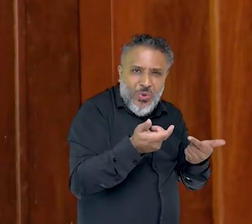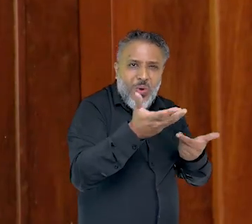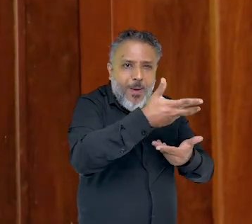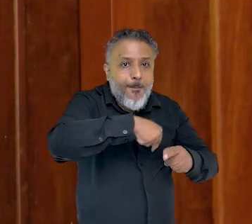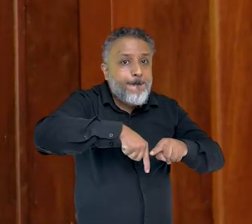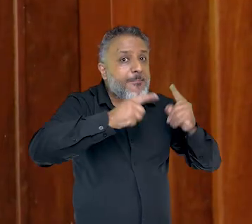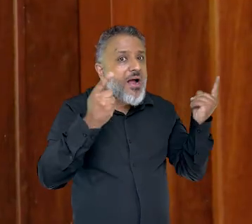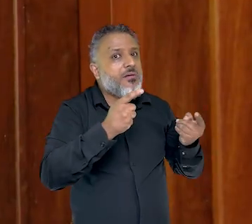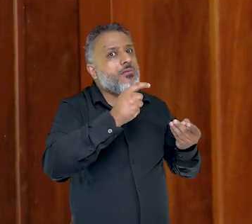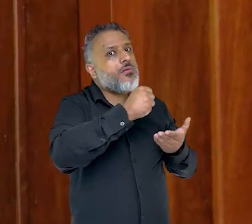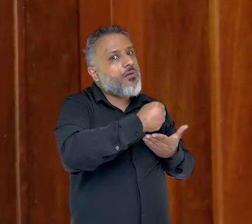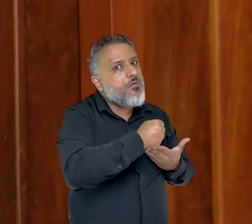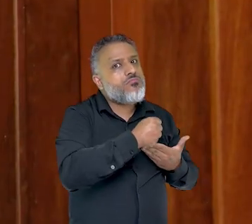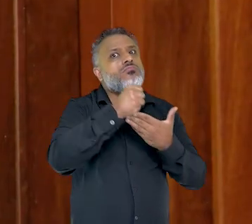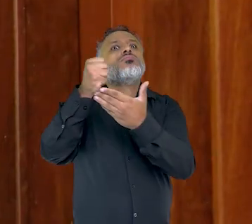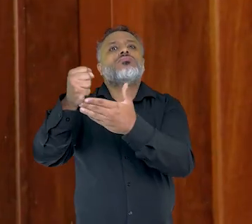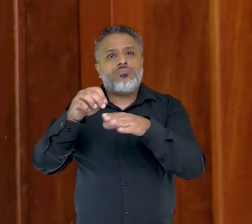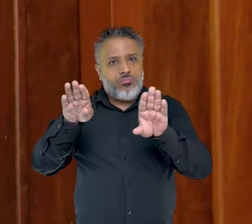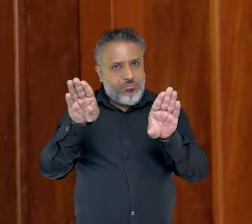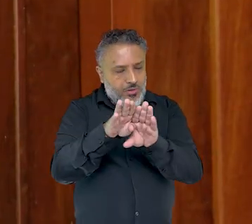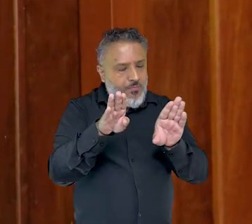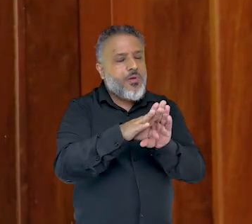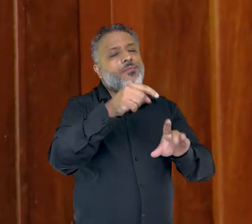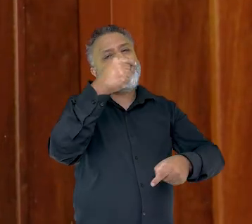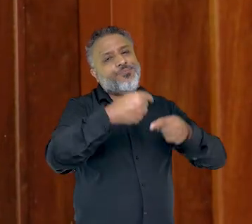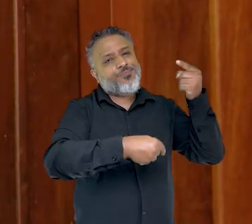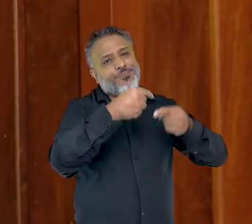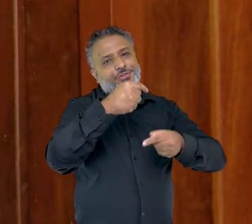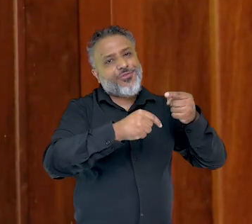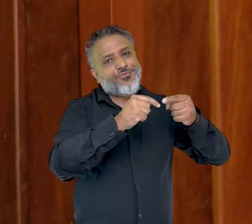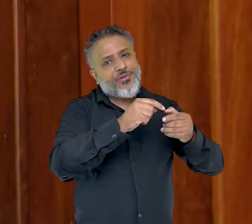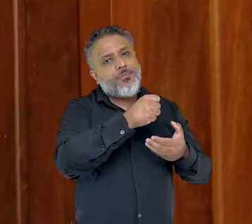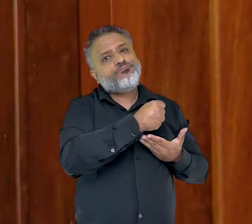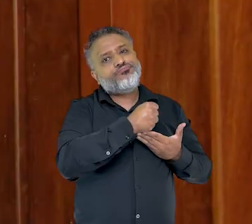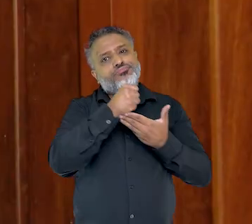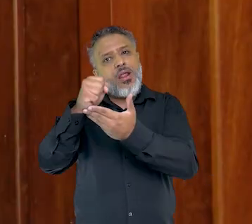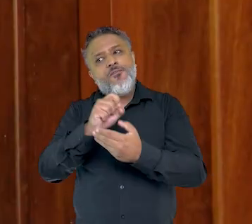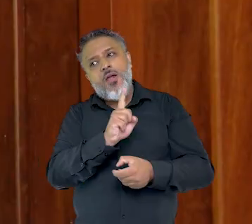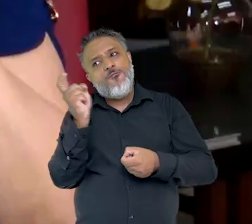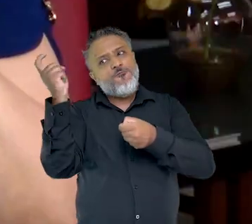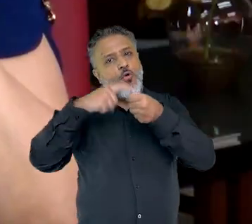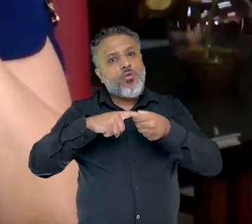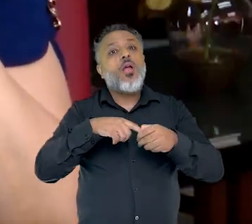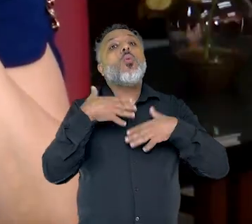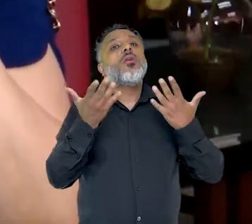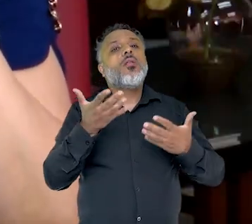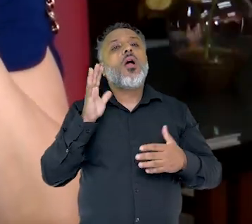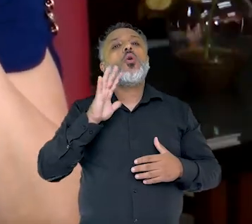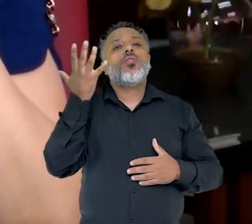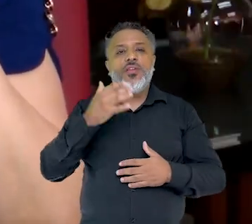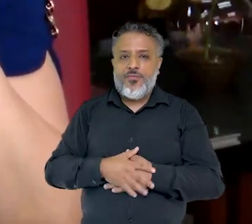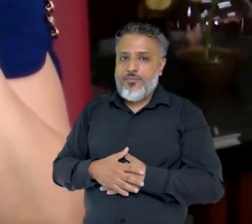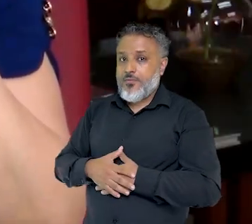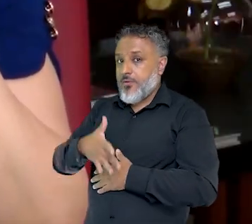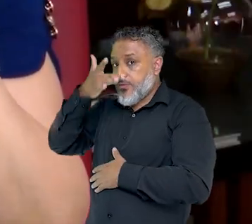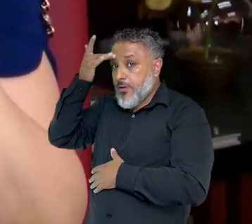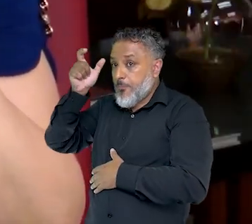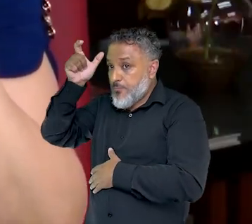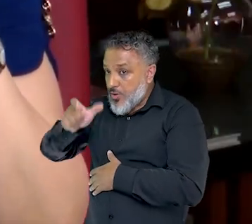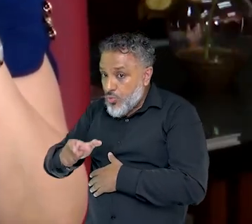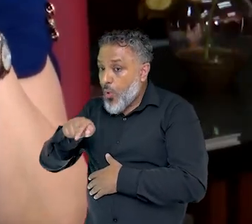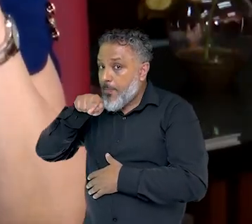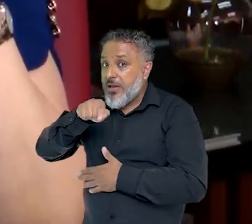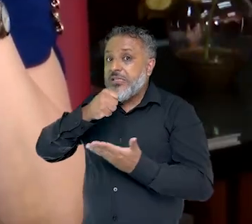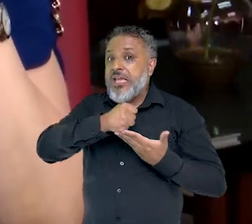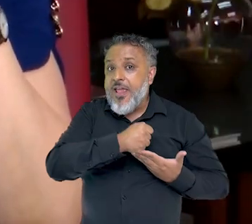a deportação faz parte da nossa política migratória. Como e quando ela ocorre? Essa pessoa, para ser